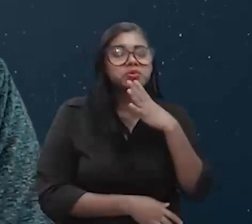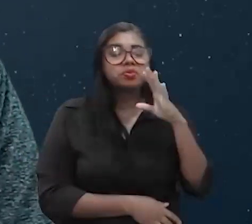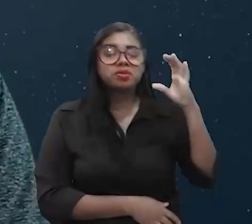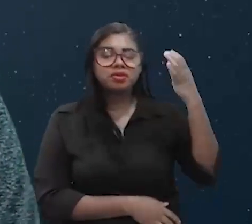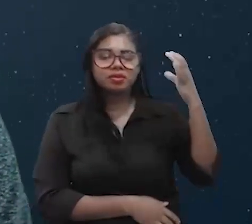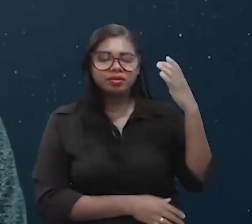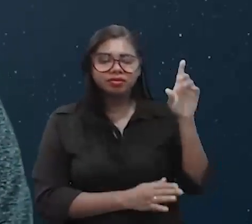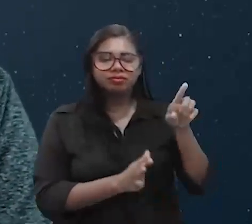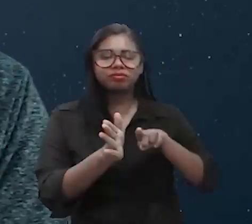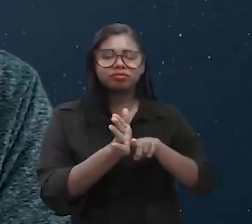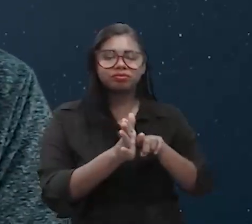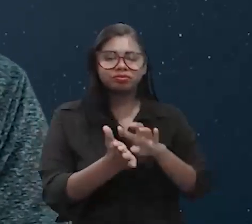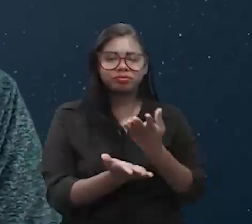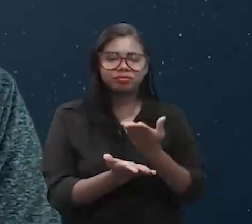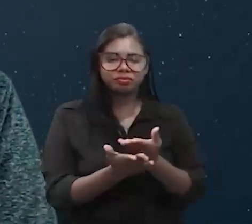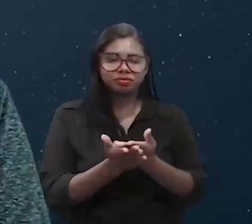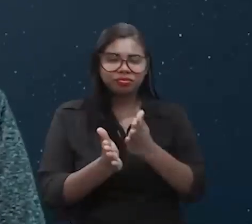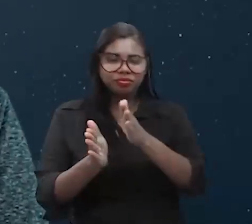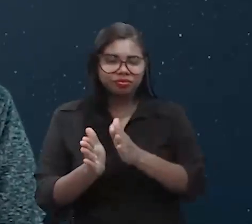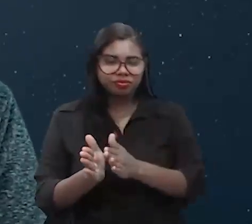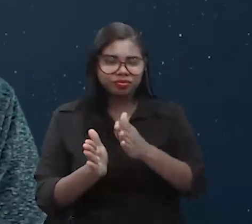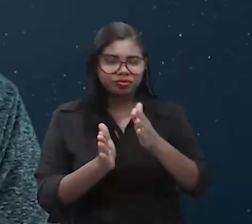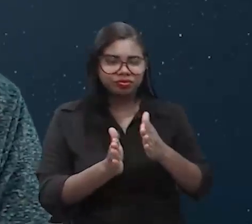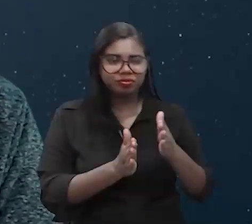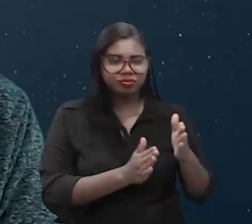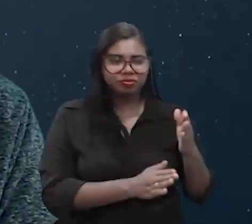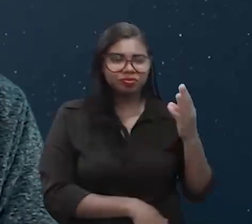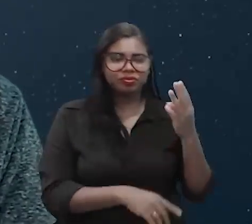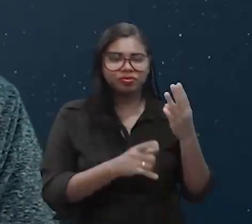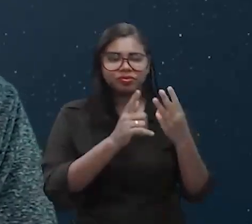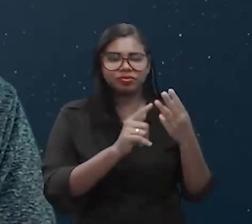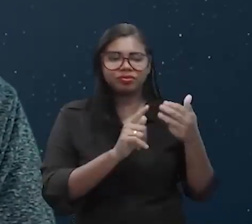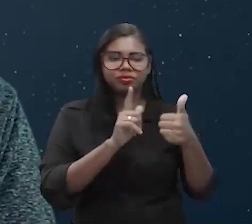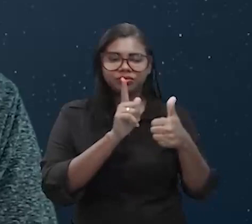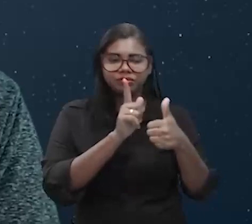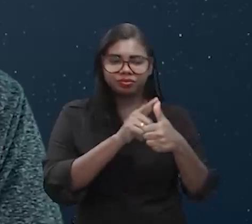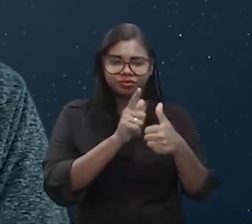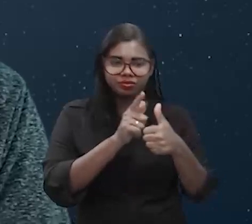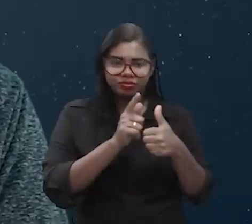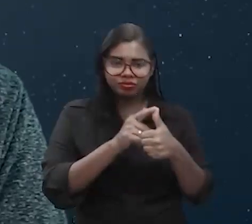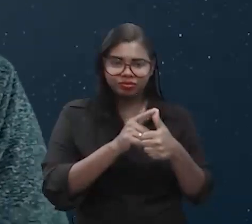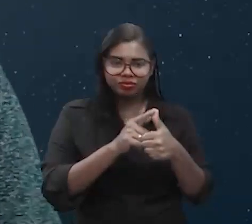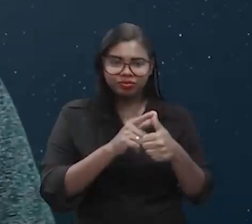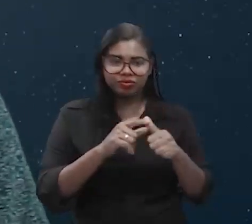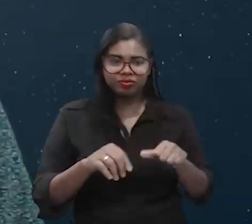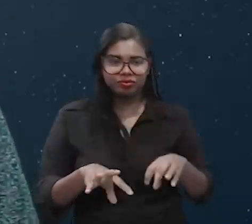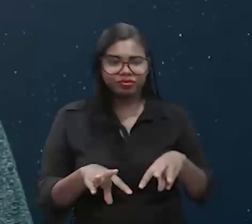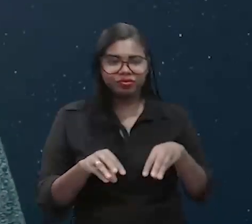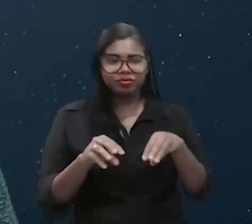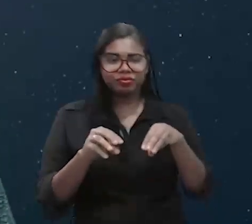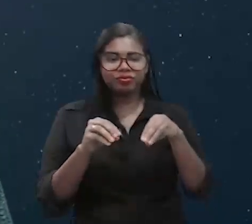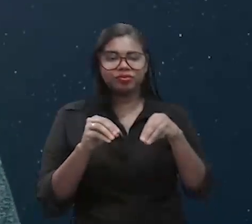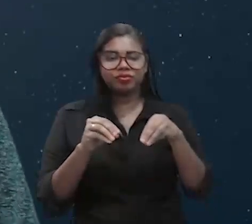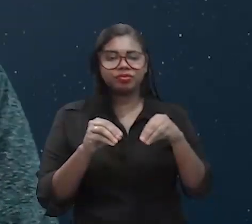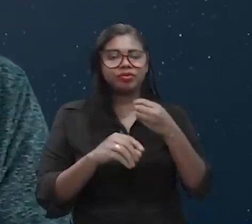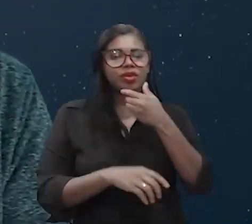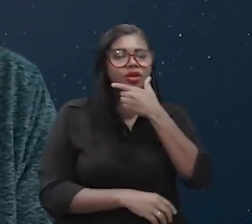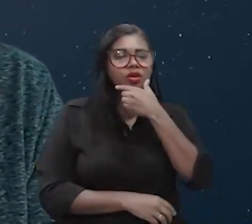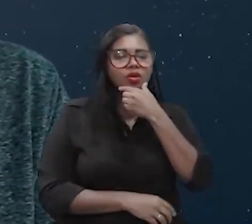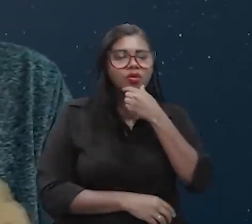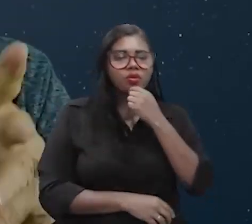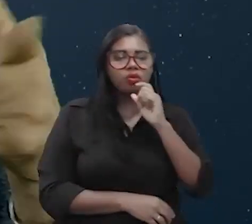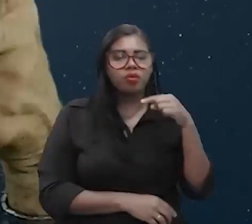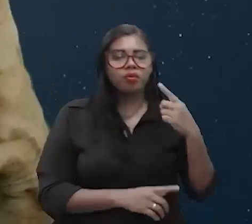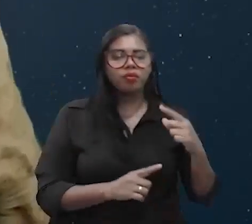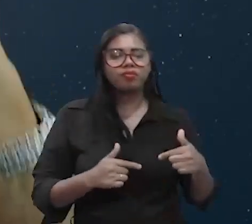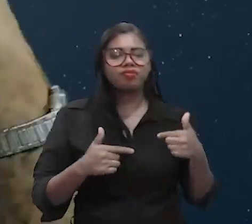Ele dividiu a obra o primeiro capítulo ele chama de A Terra, né? Depois o Homem, depois a Luta. O que ele chama de